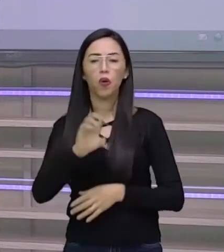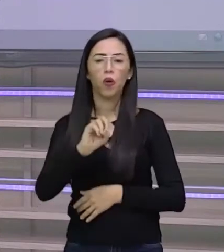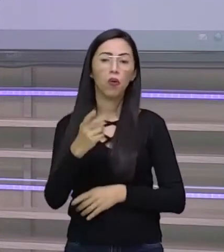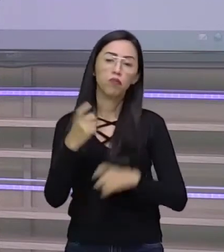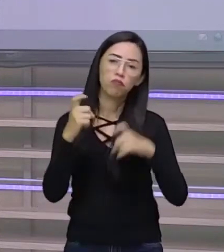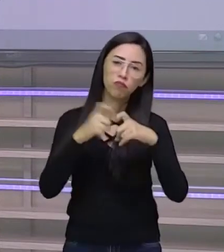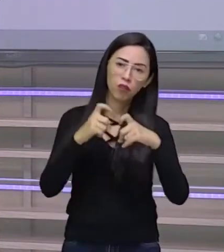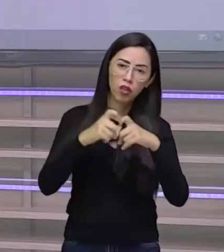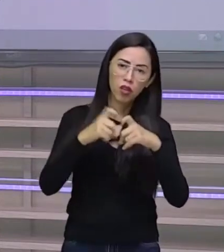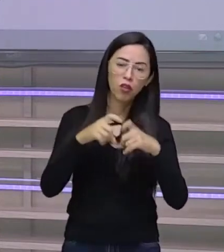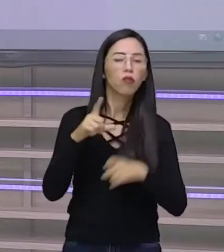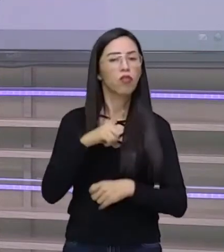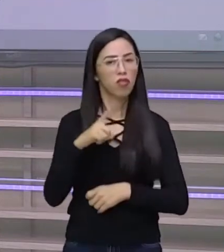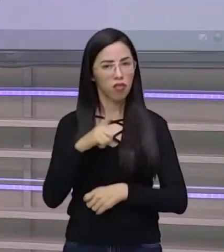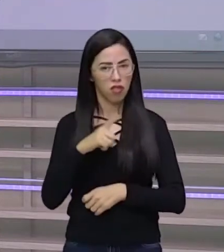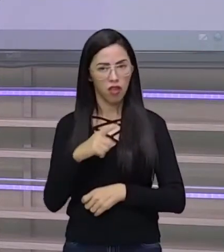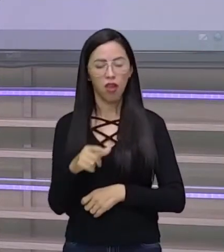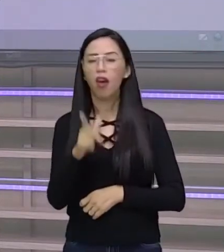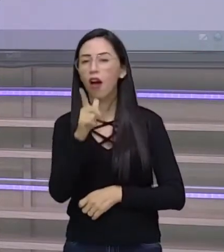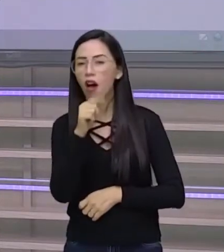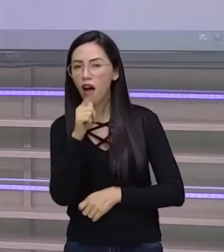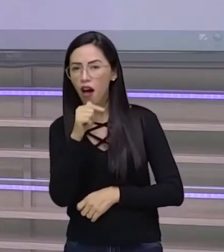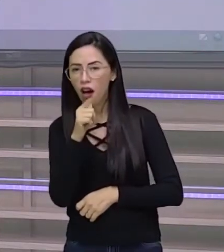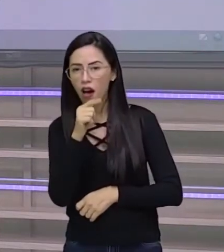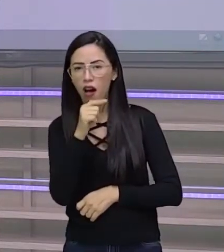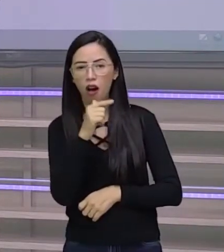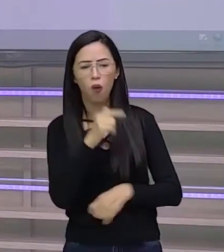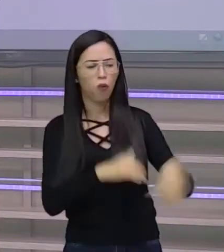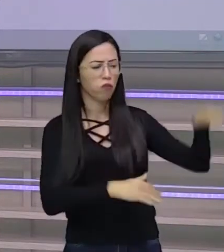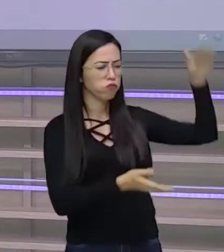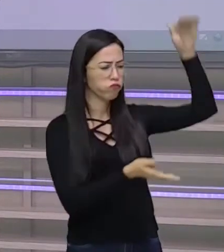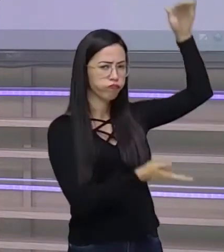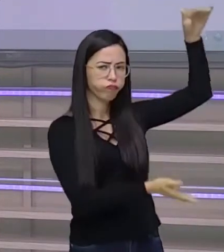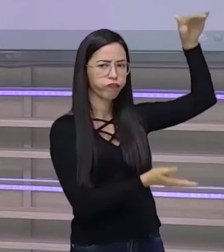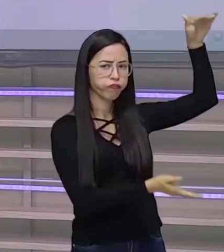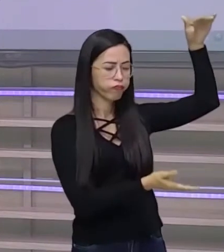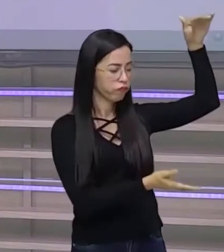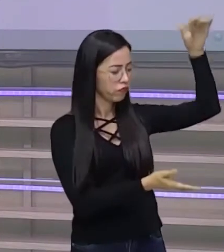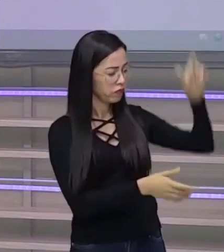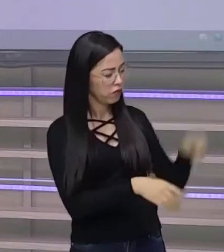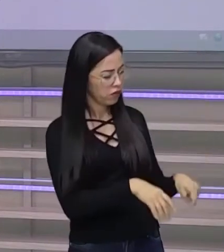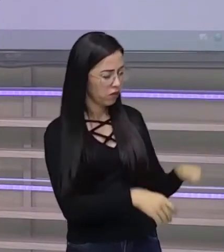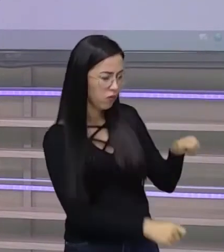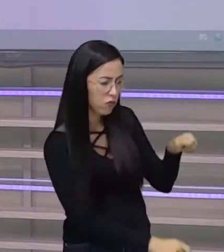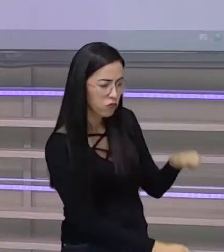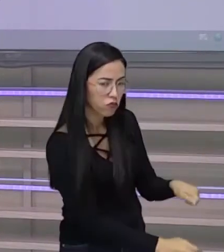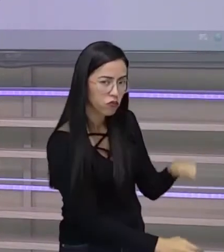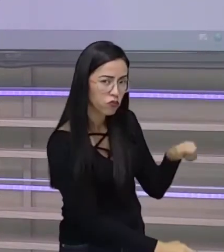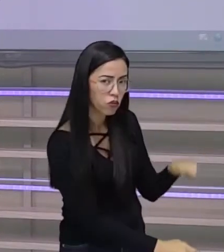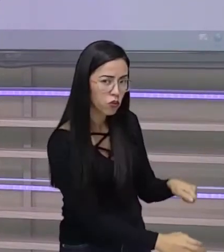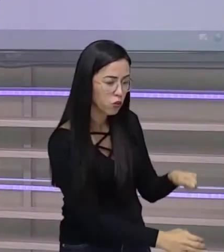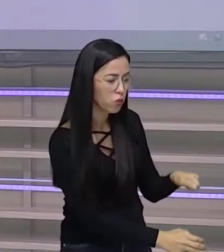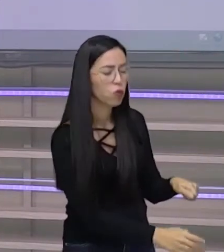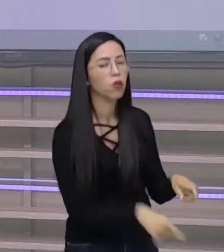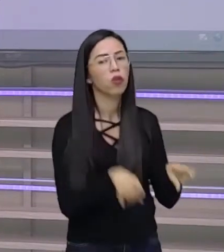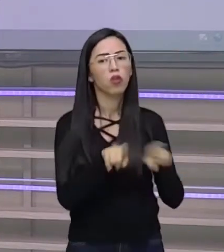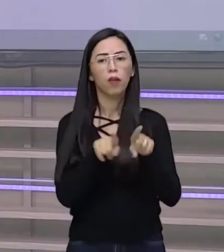em algum lugar, tem aqueles garrafões com vários litros de água. Garrafinha que você traz para beber seu